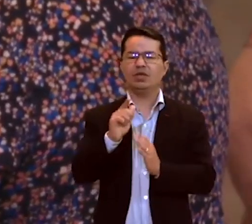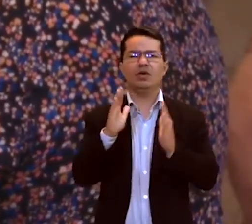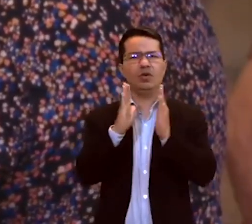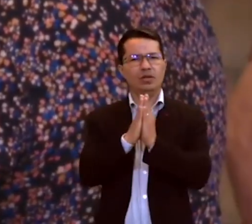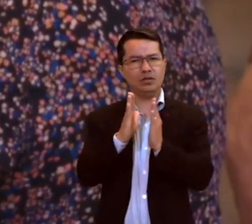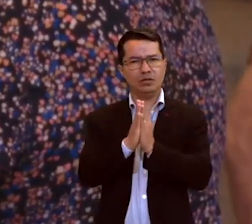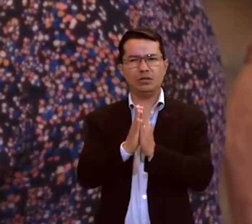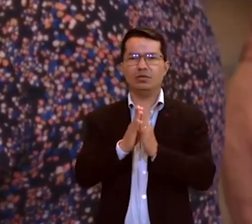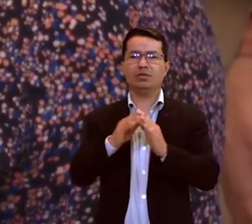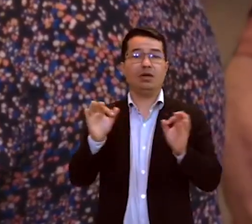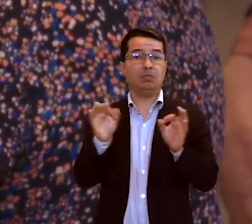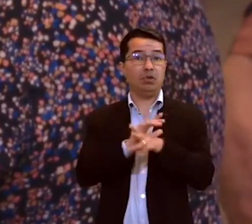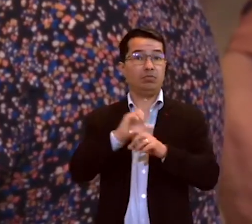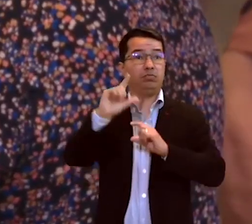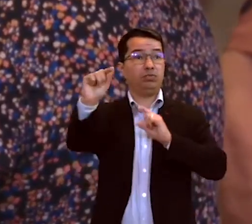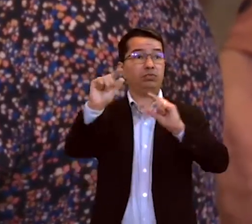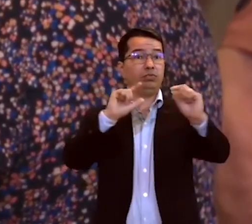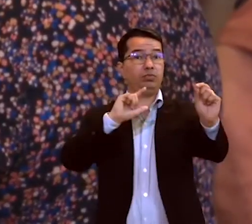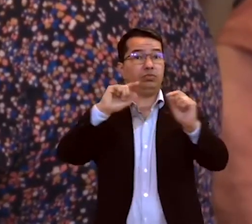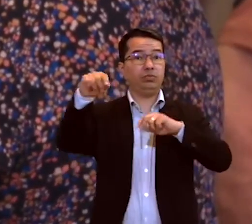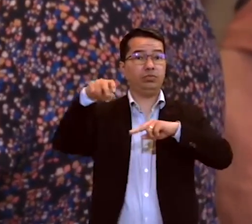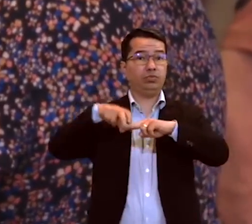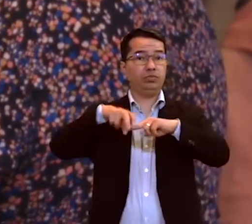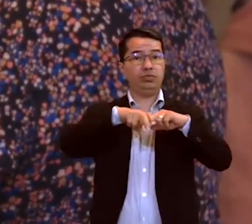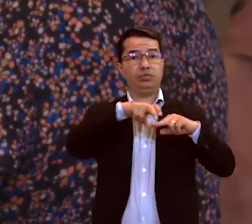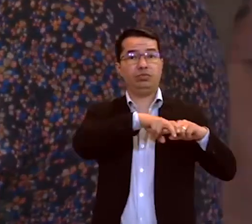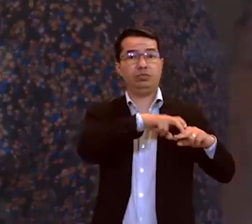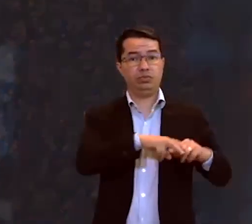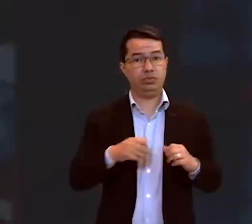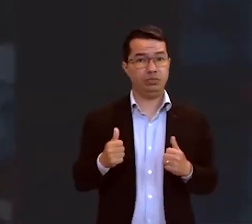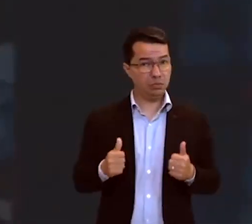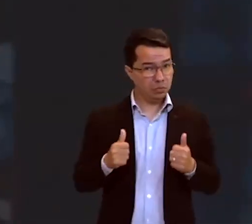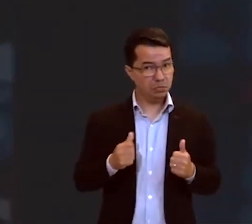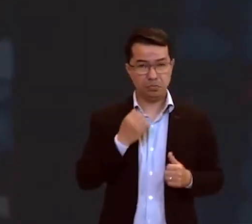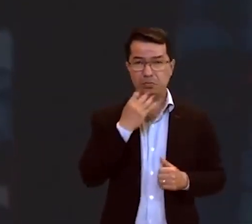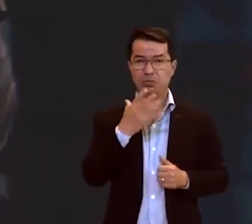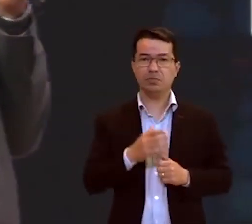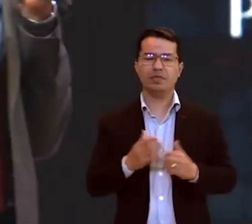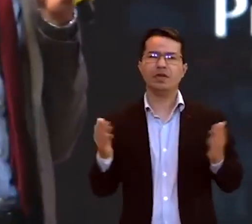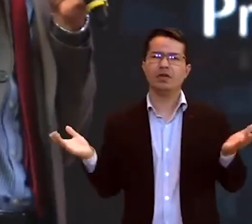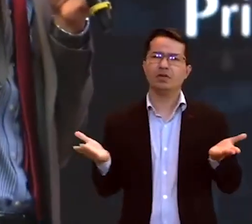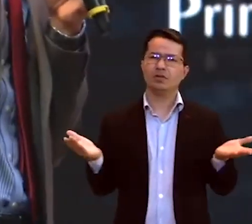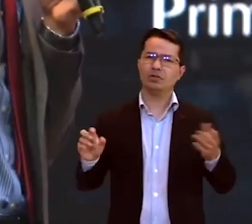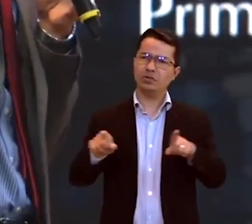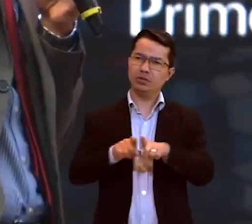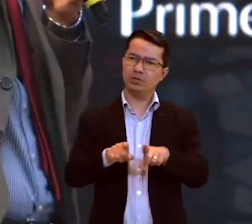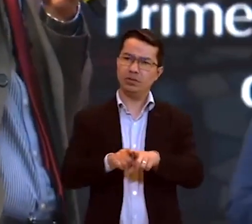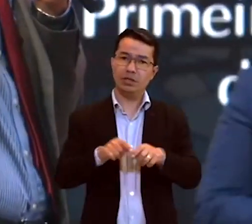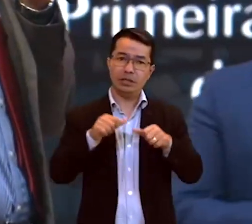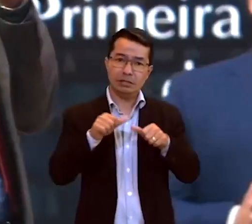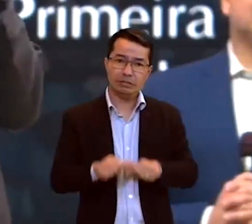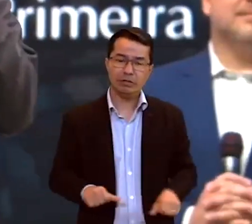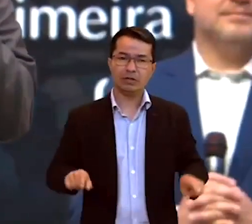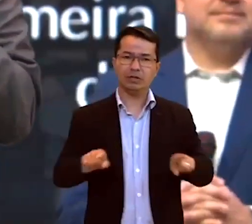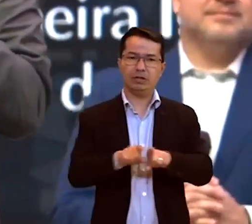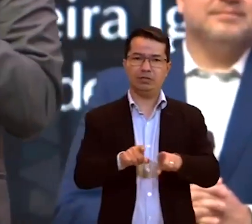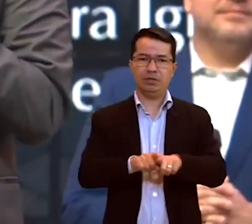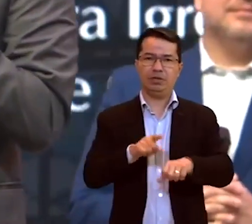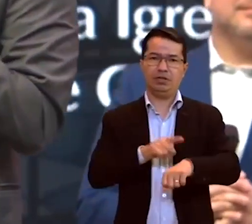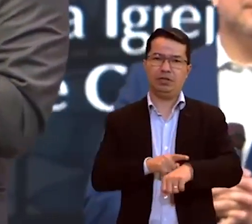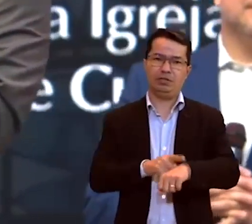para o seu lugar, tá bom? Você vai receber a oração, você volta para o seu lugar. E eu queria que você ficasse aqui, porque a gente vai ter mais um momento de